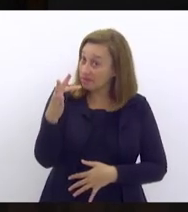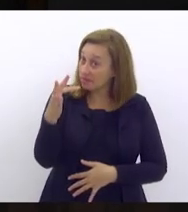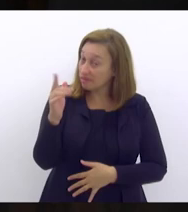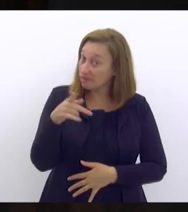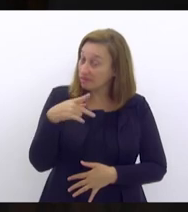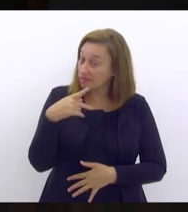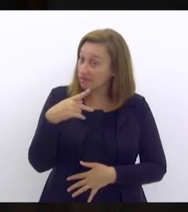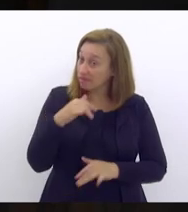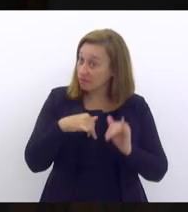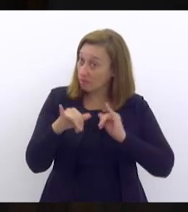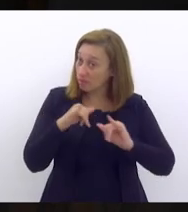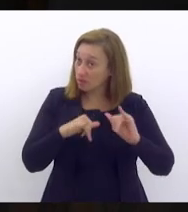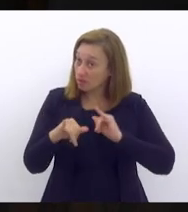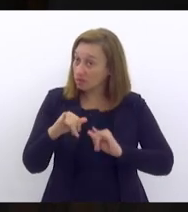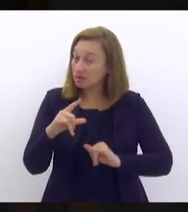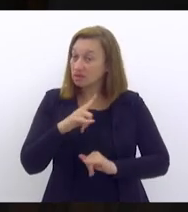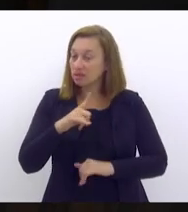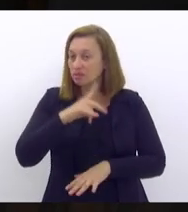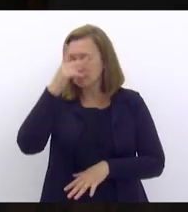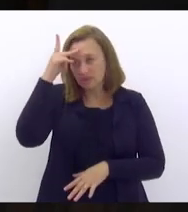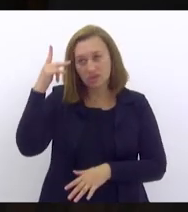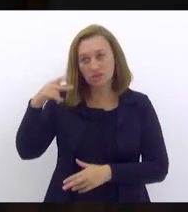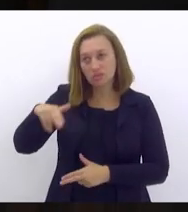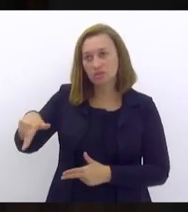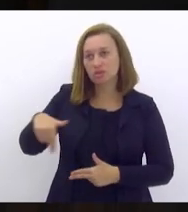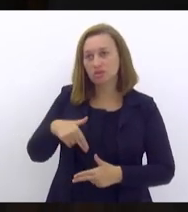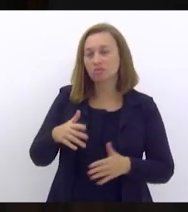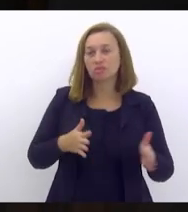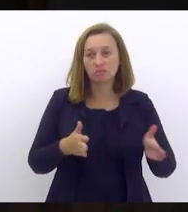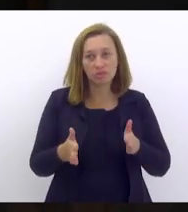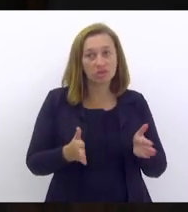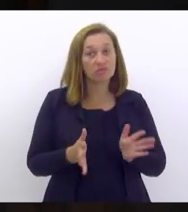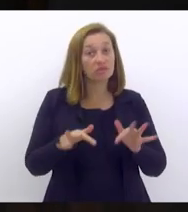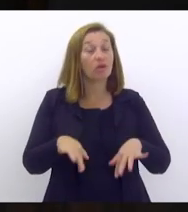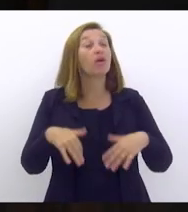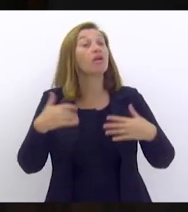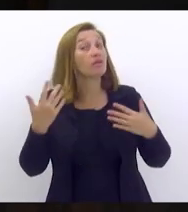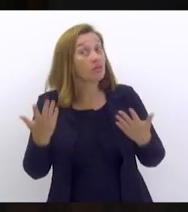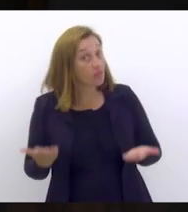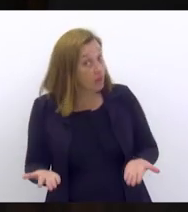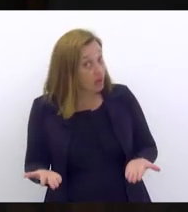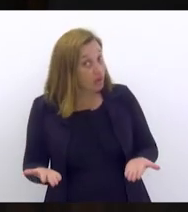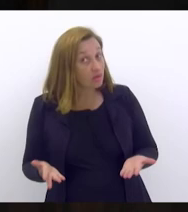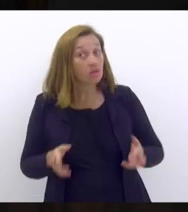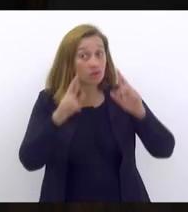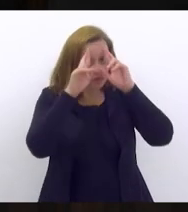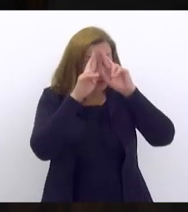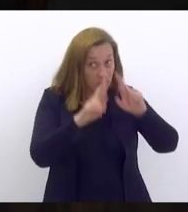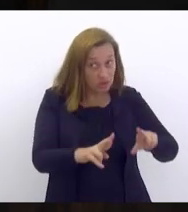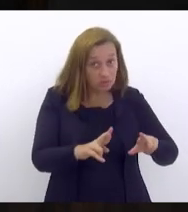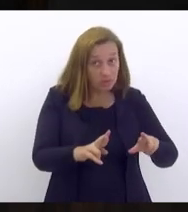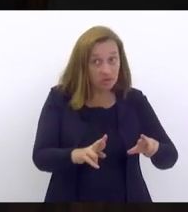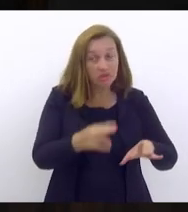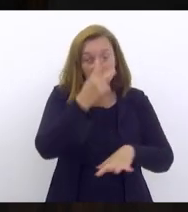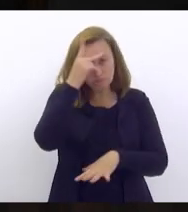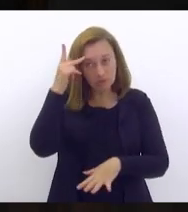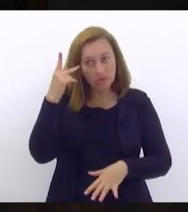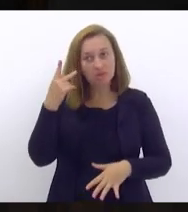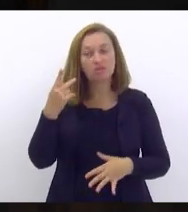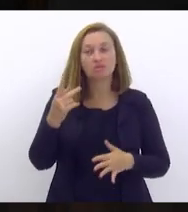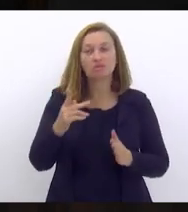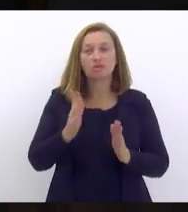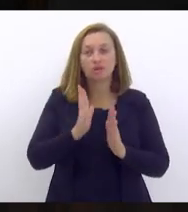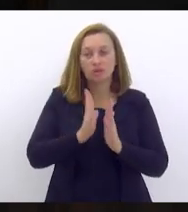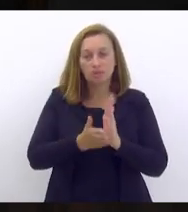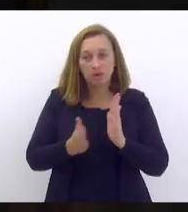um breve informe, porque nós temos inscritos no expediente final. Então, em respeito aos inscritos, a gente vai abrir o pela